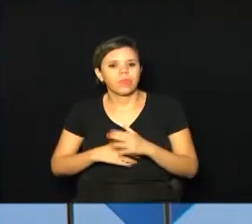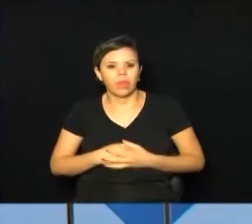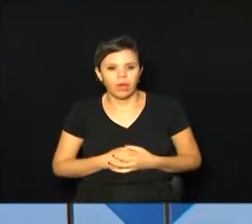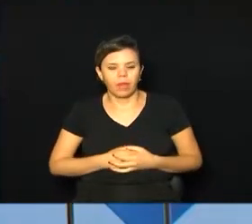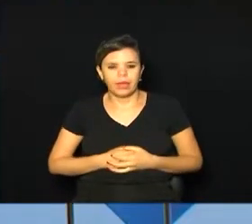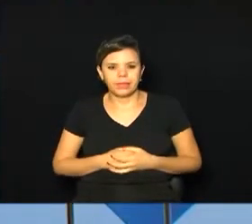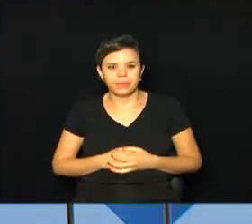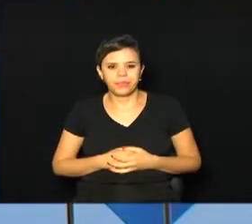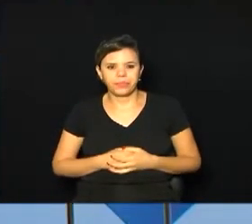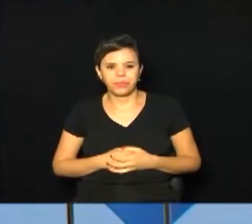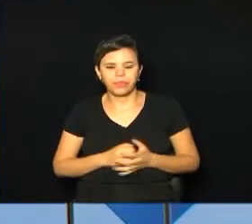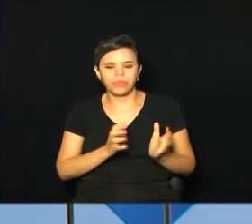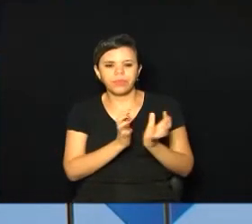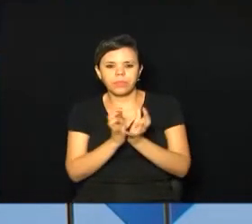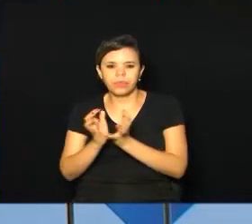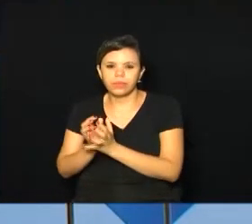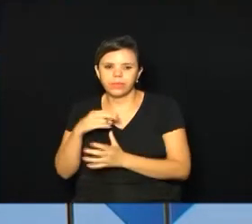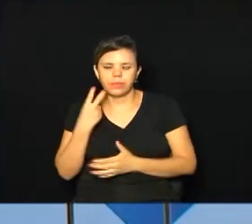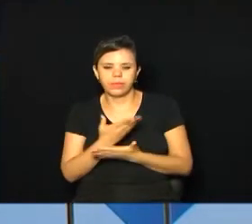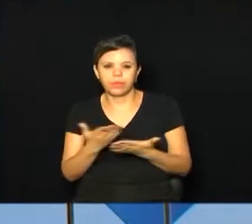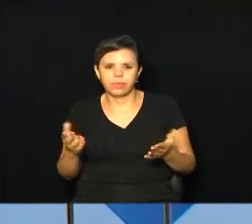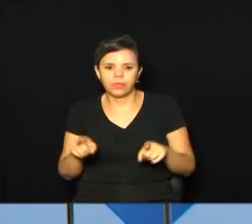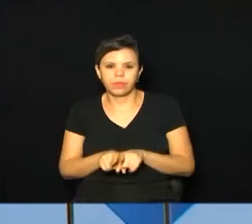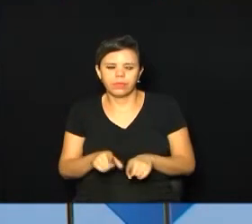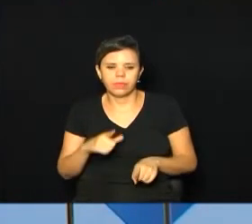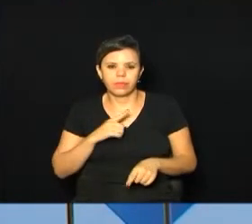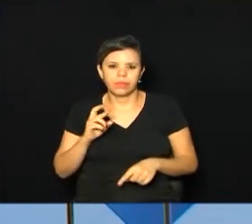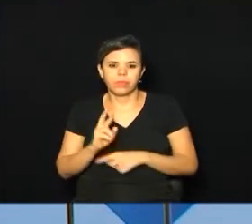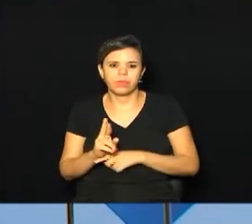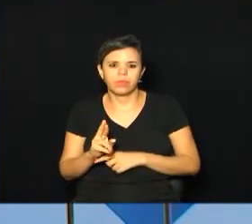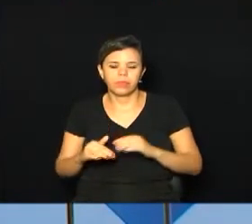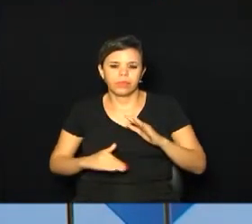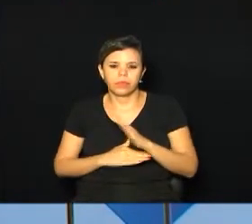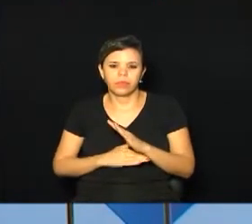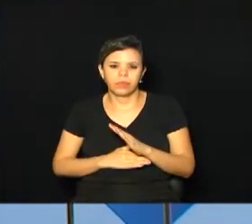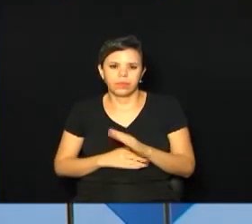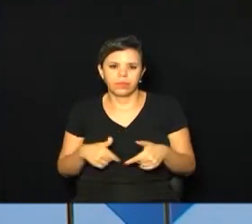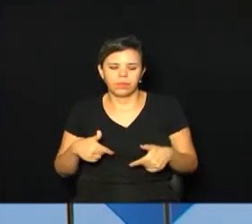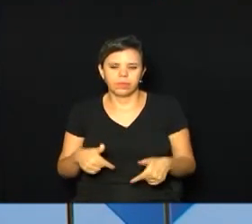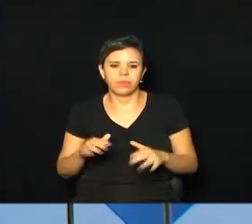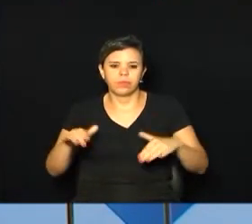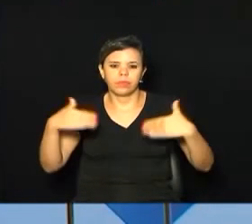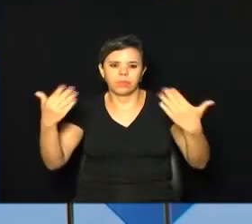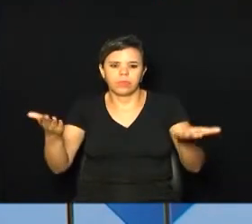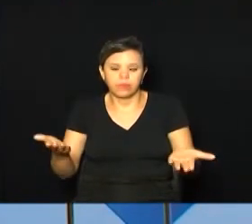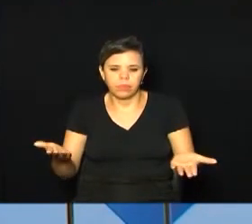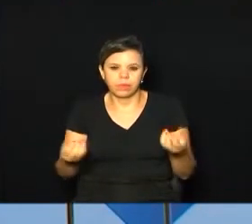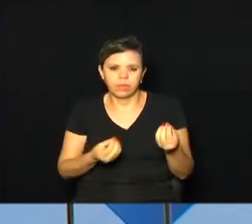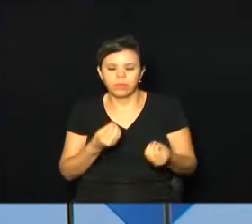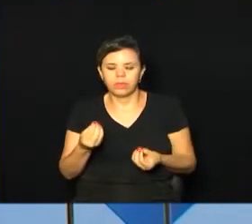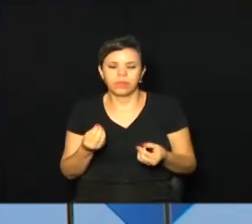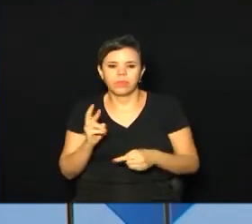Municipal, e as frentes parlamentares possibilitam representar a Câmara em atos externos, bem como